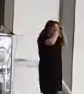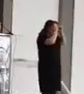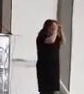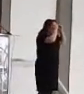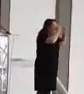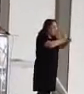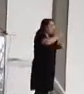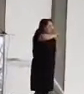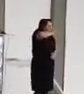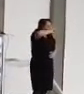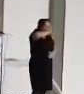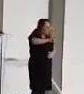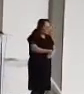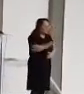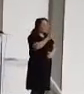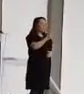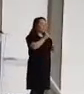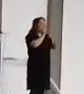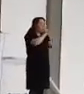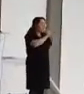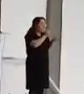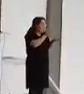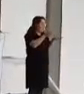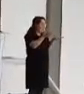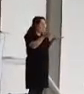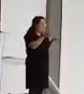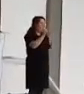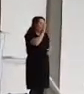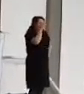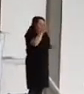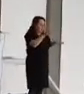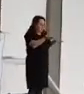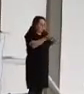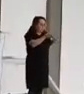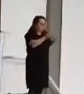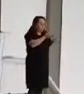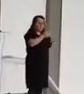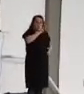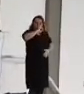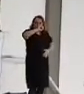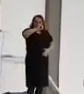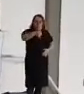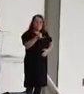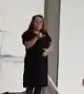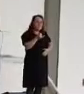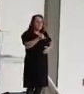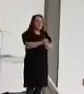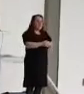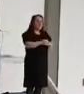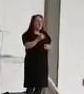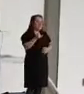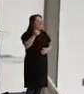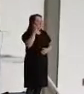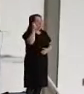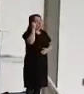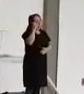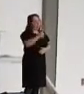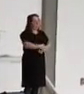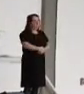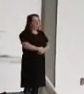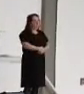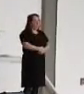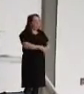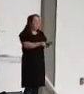né? De oportunidades. Isso que está acontecendo agora, deputado Zanilto, é uma oportunidade muito importante. E eu também